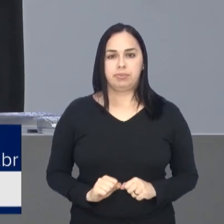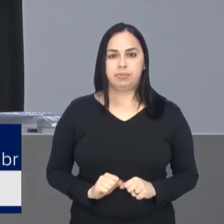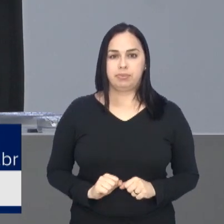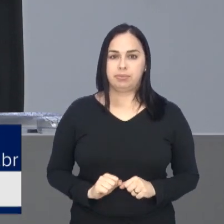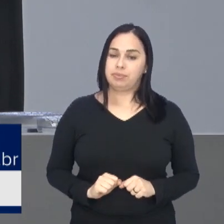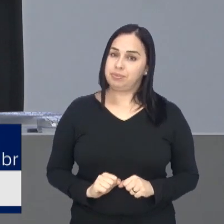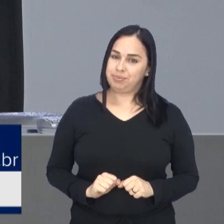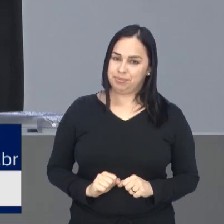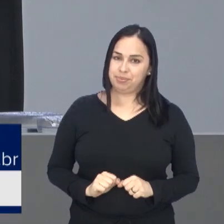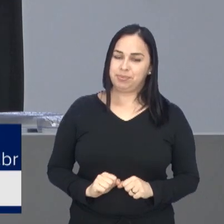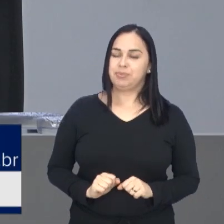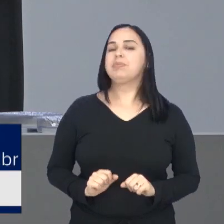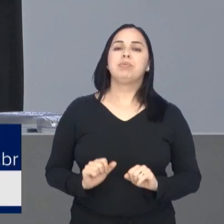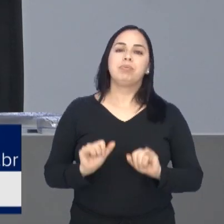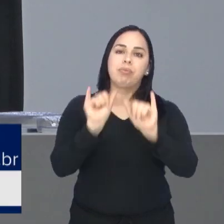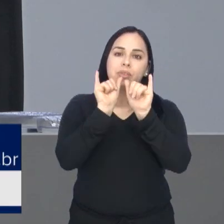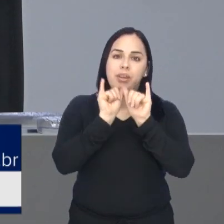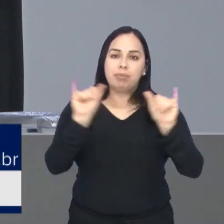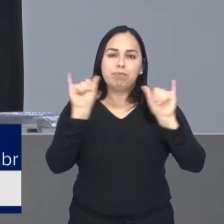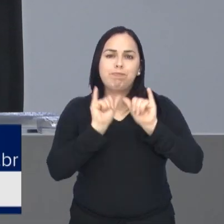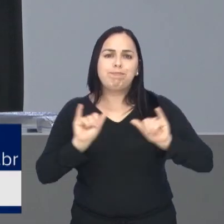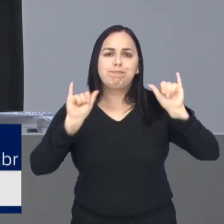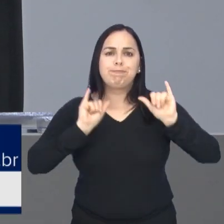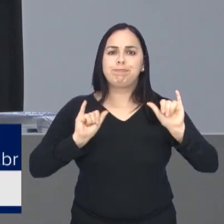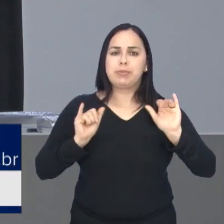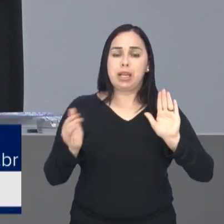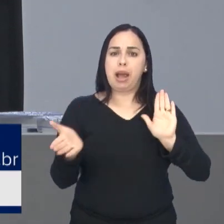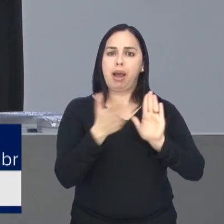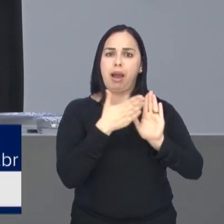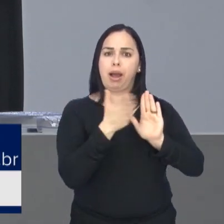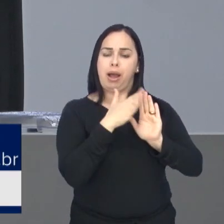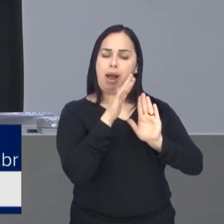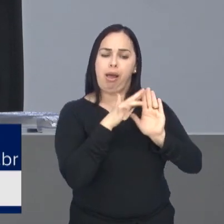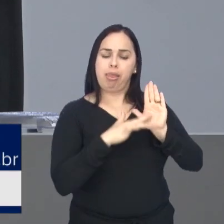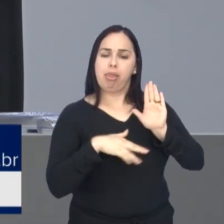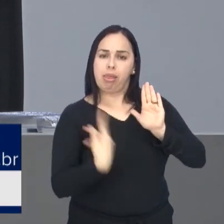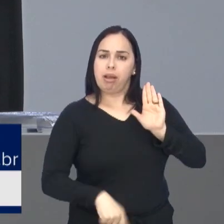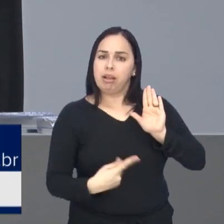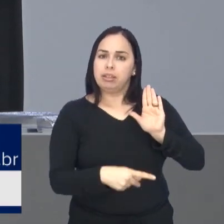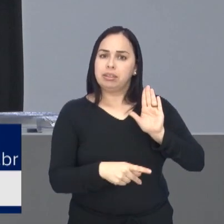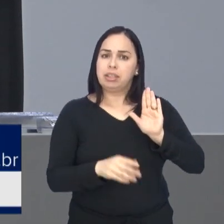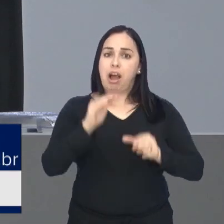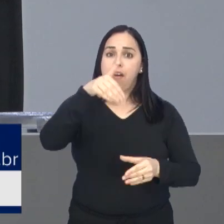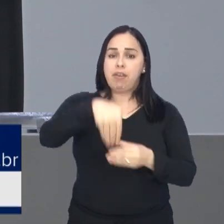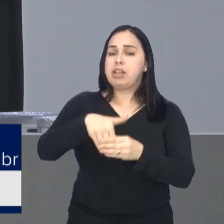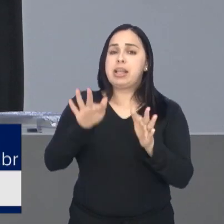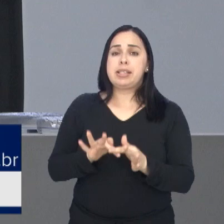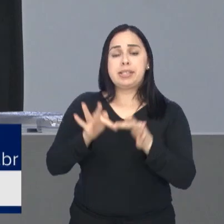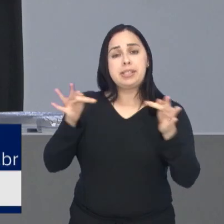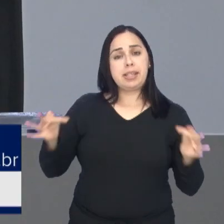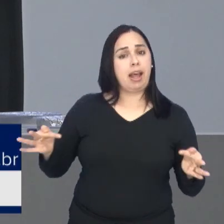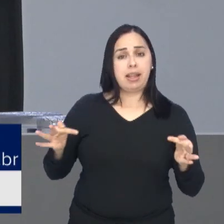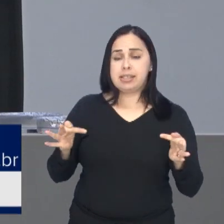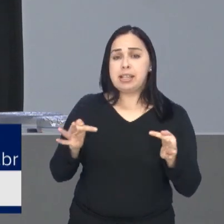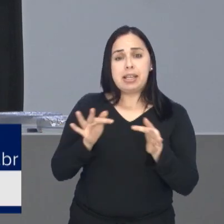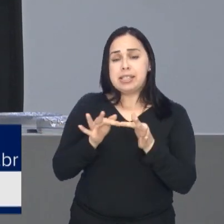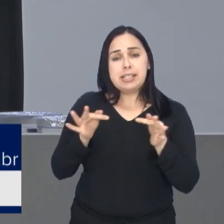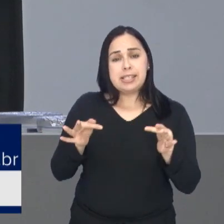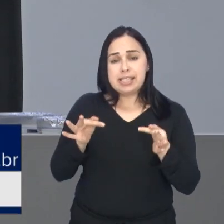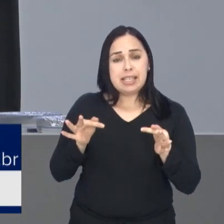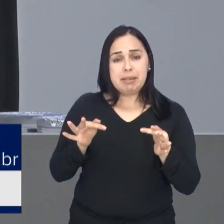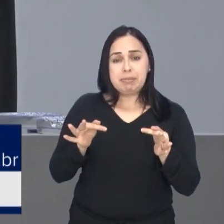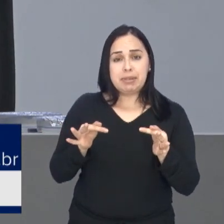legislatura. Informo a todos presentes que, nos termos regimentais, a votação das proposituras se dará de